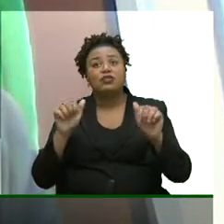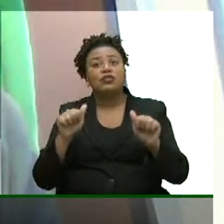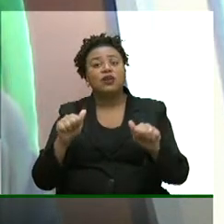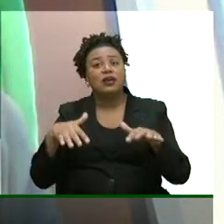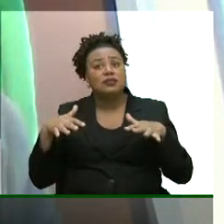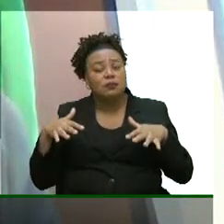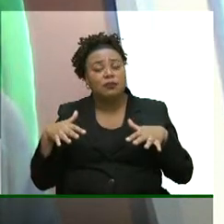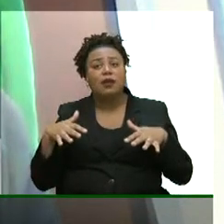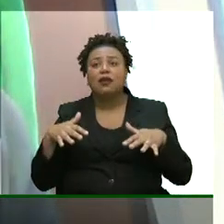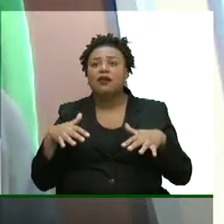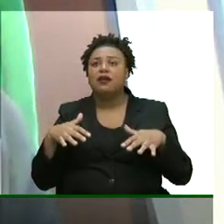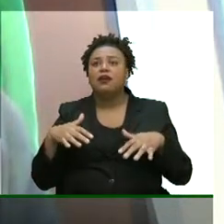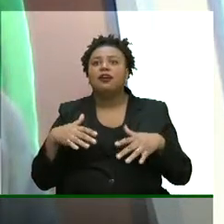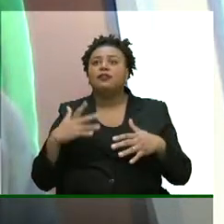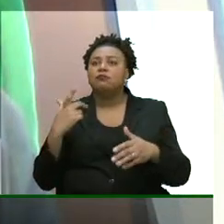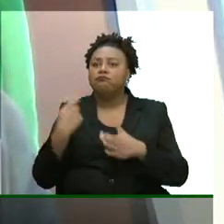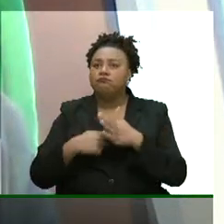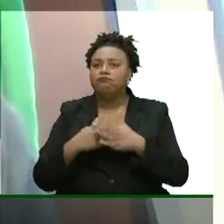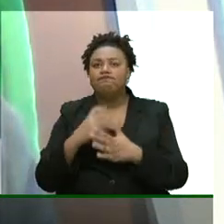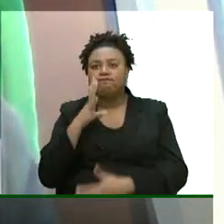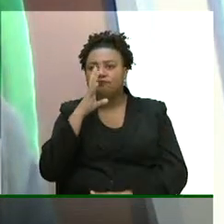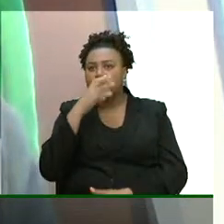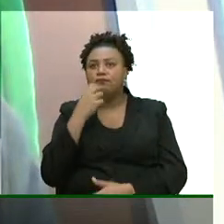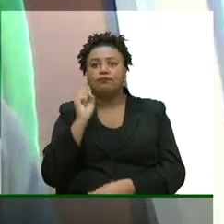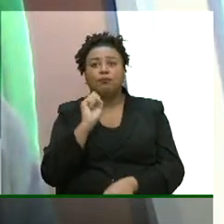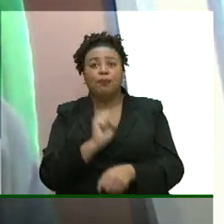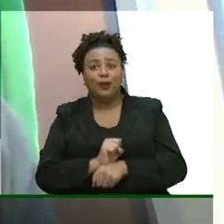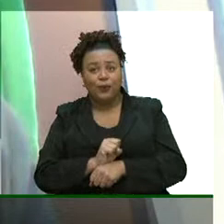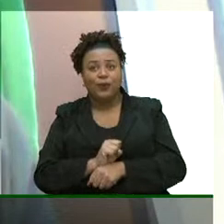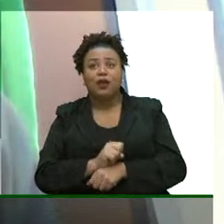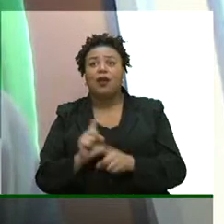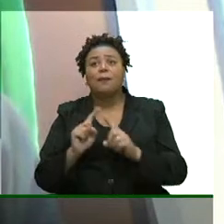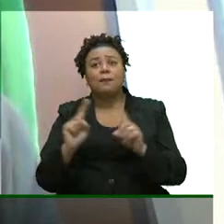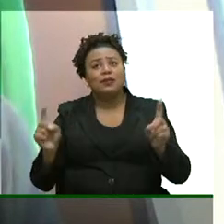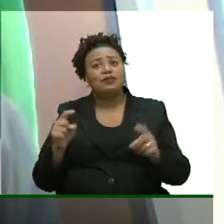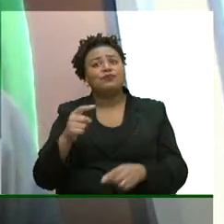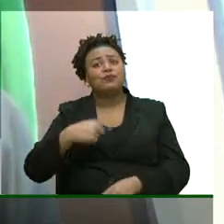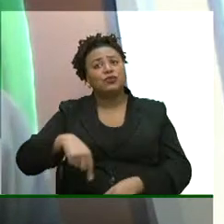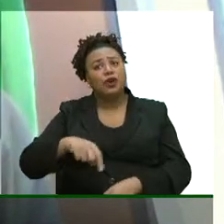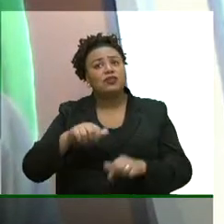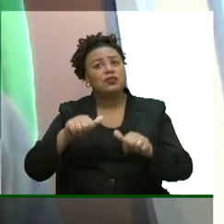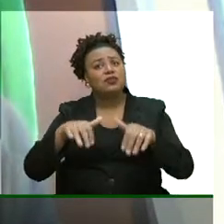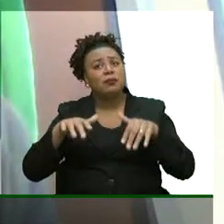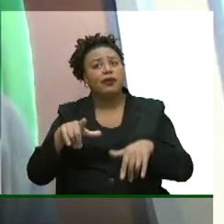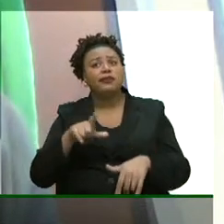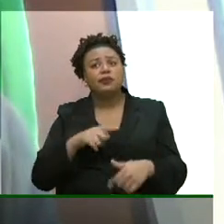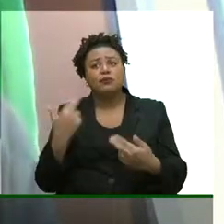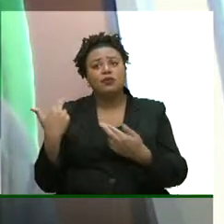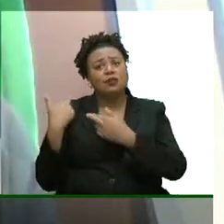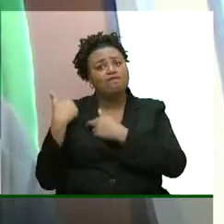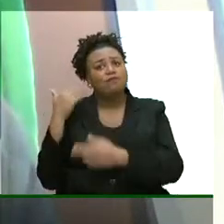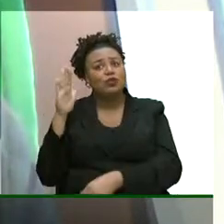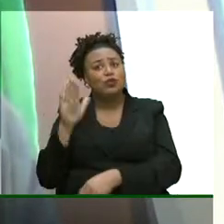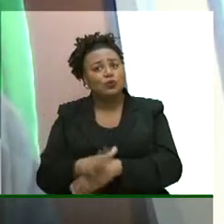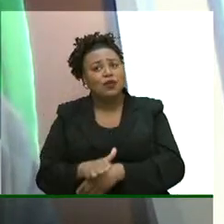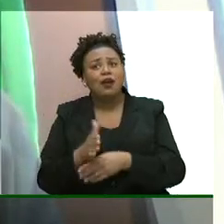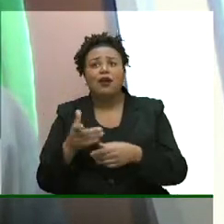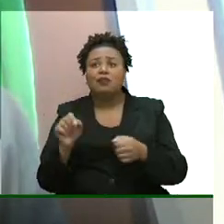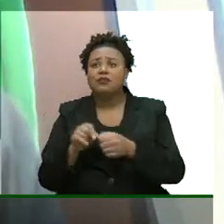permitiu que não prosperasse. Mas acho que cabe a essa Assembleia também a responsabilidade de colaborar com